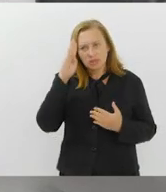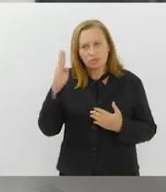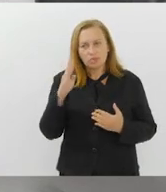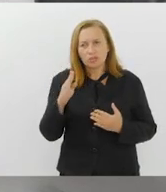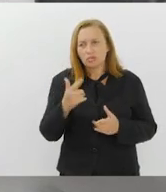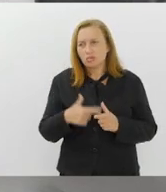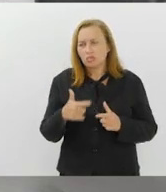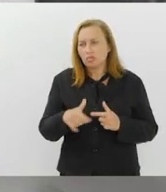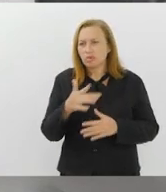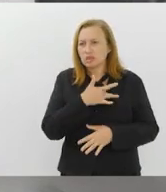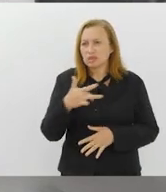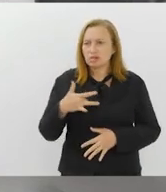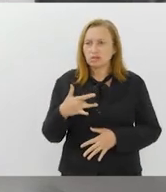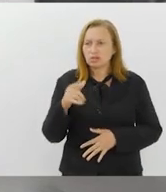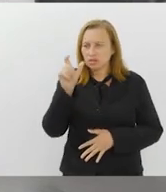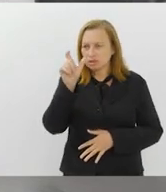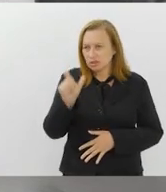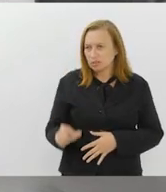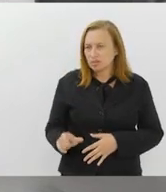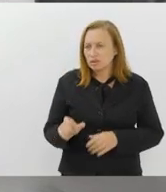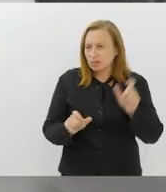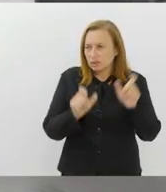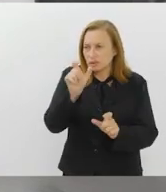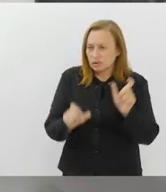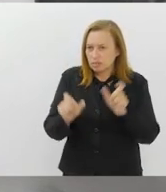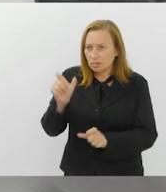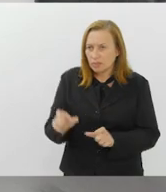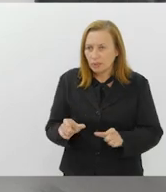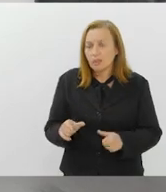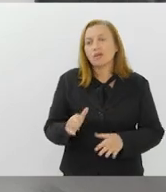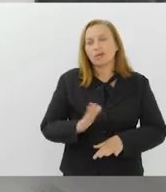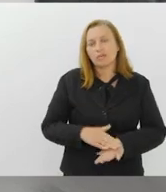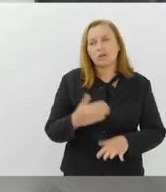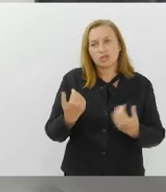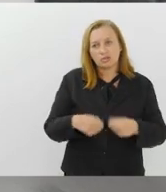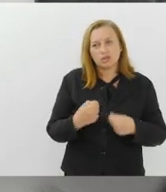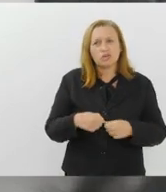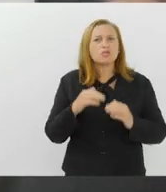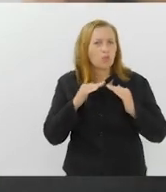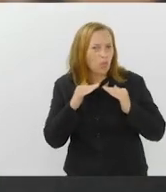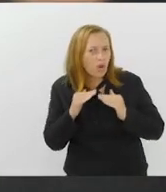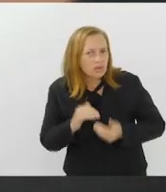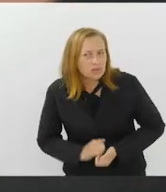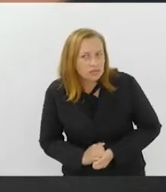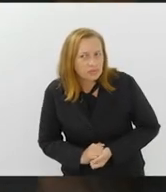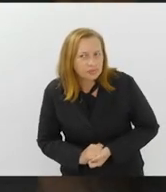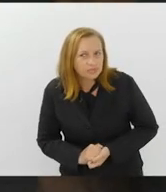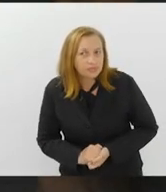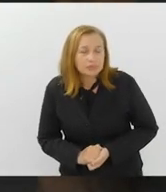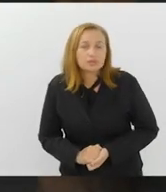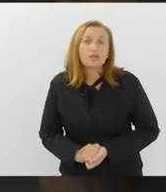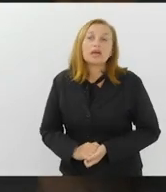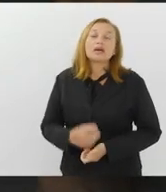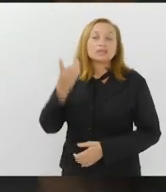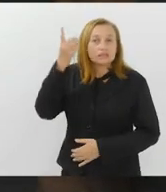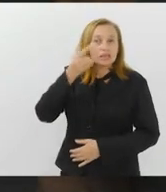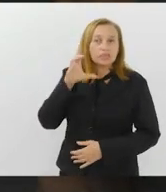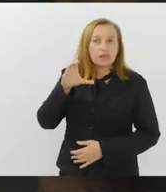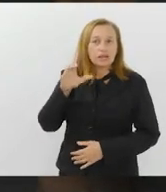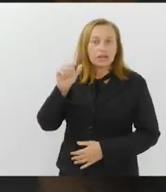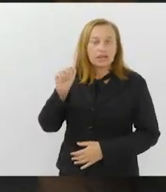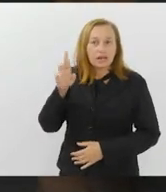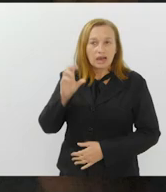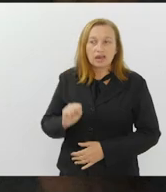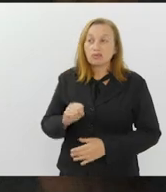problema de saúde das pessoas, principalmente aqueles que mais precisam. Você concorda? Deputada Carla, foi um termo